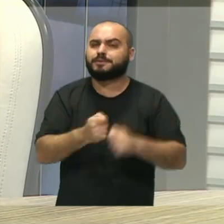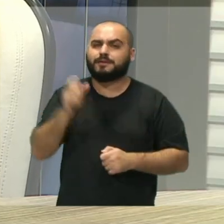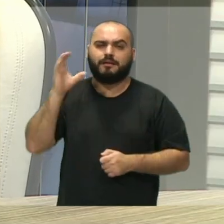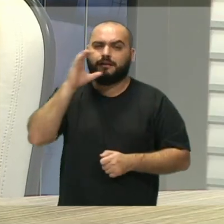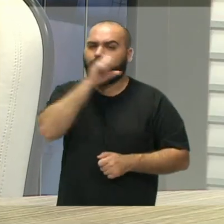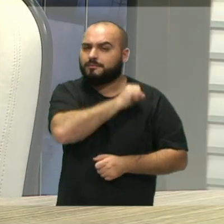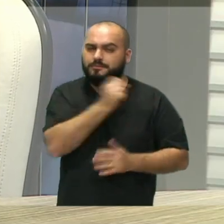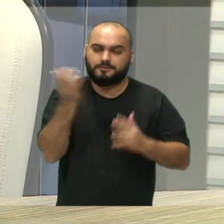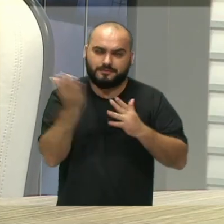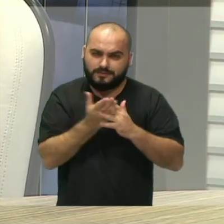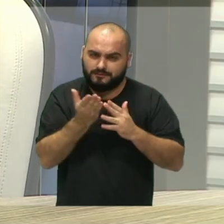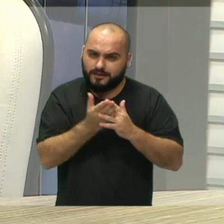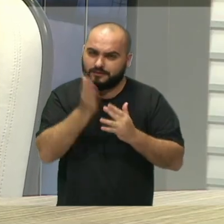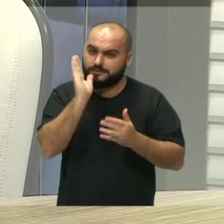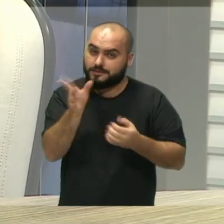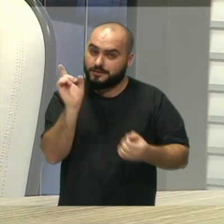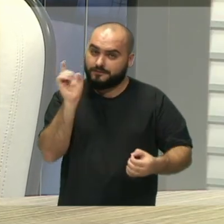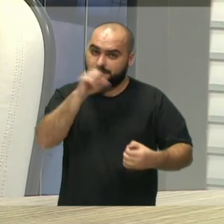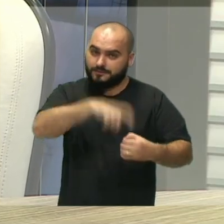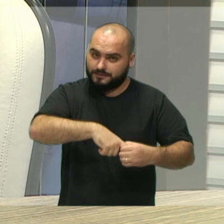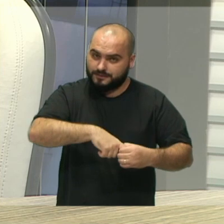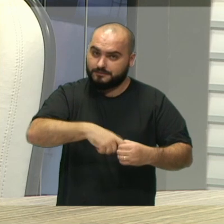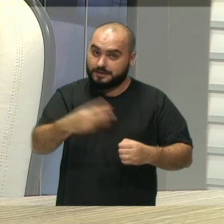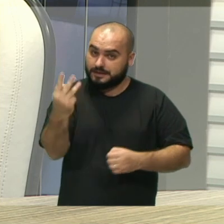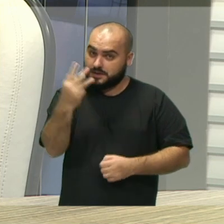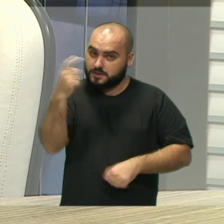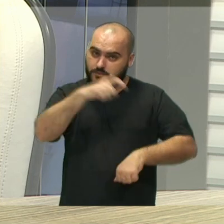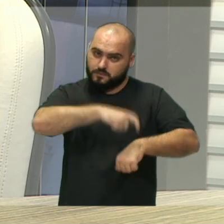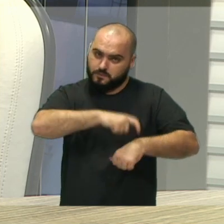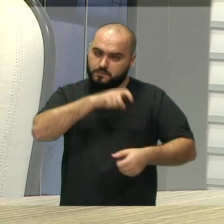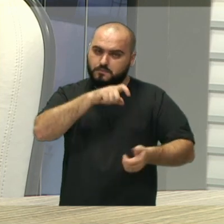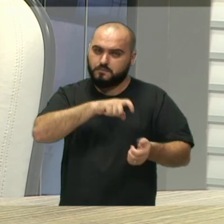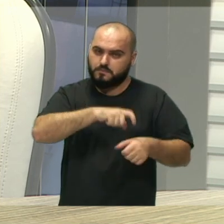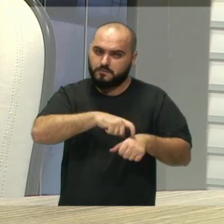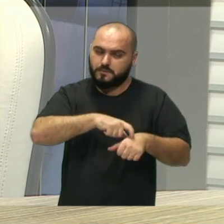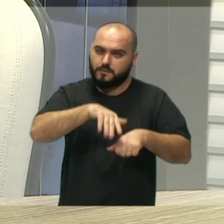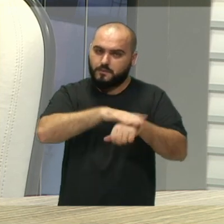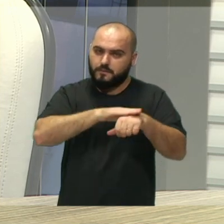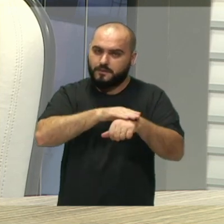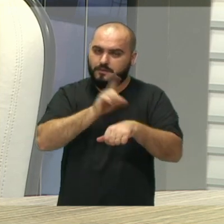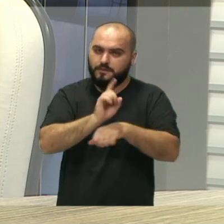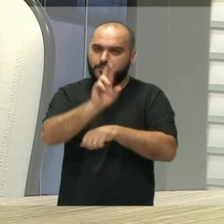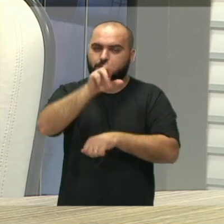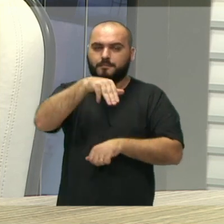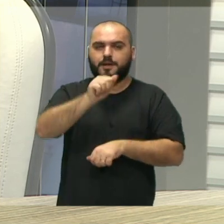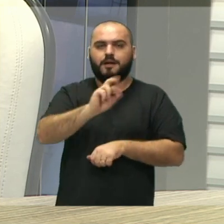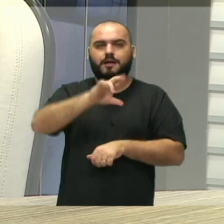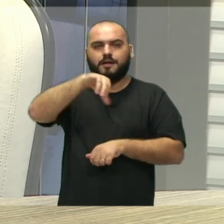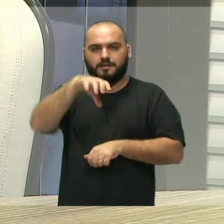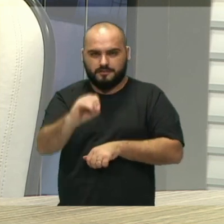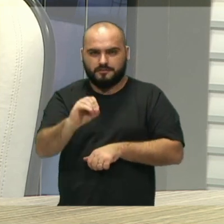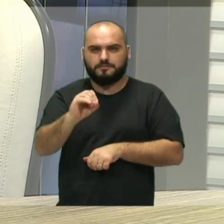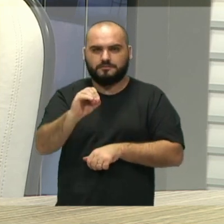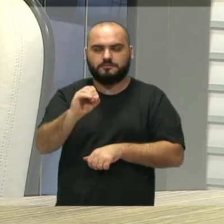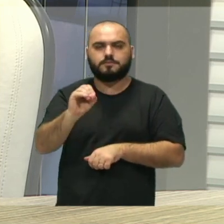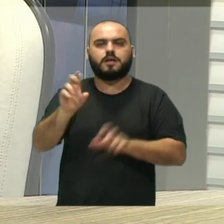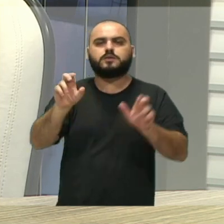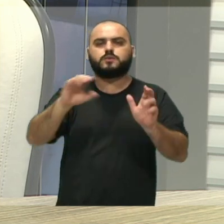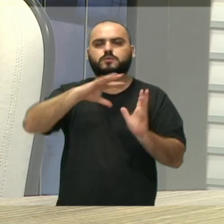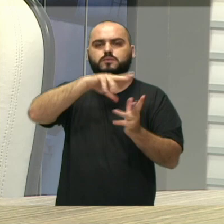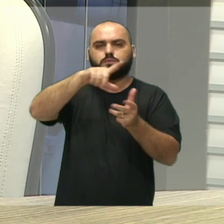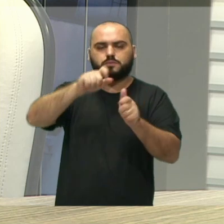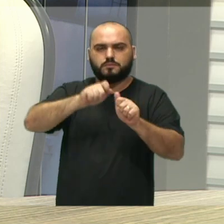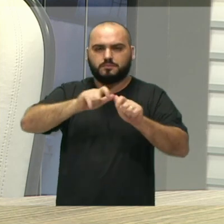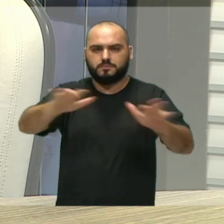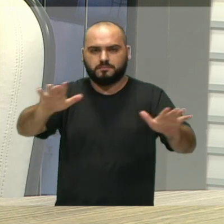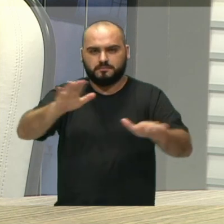breve intervalo e daqui um pouquinho a gente volta para o terceiro e último bloco, conversando aqui com o Dr. Mário João Bizzi a respeito de saúde